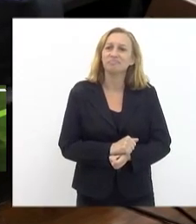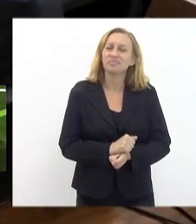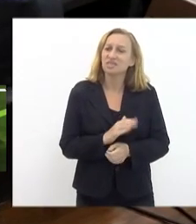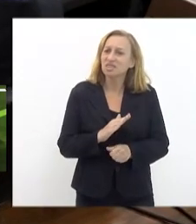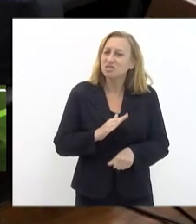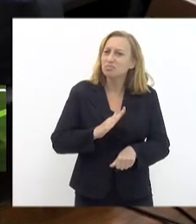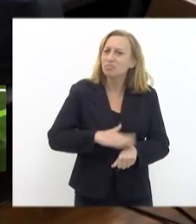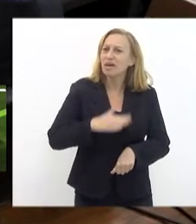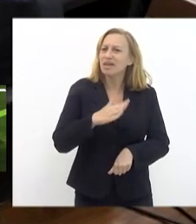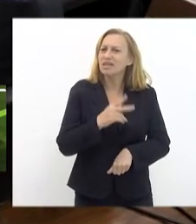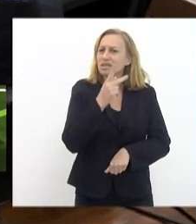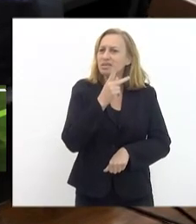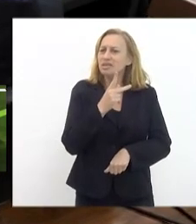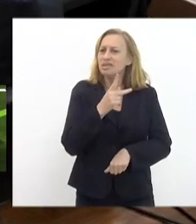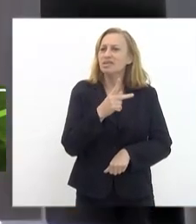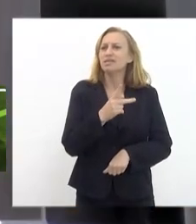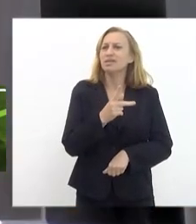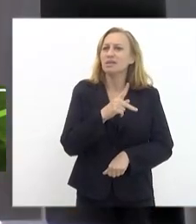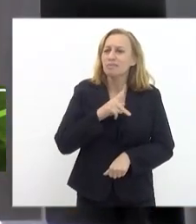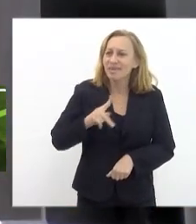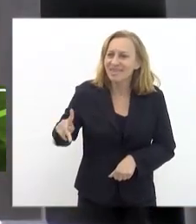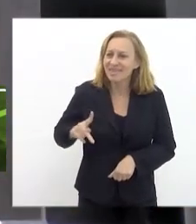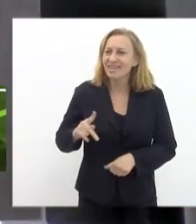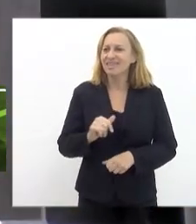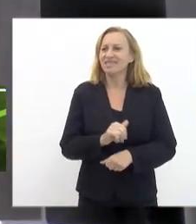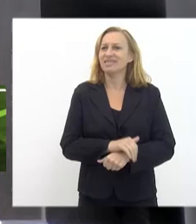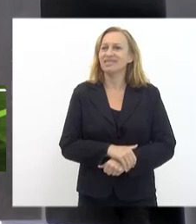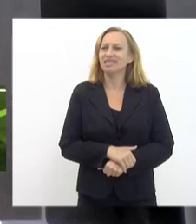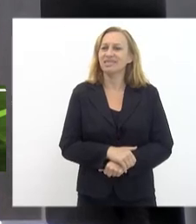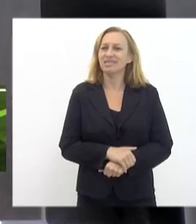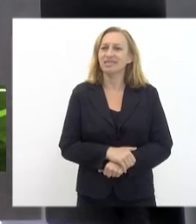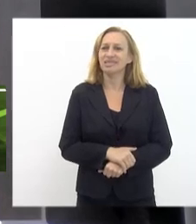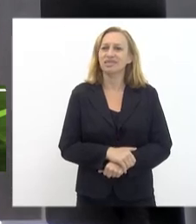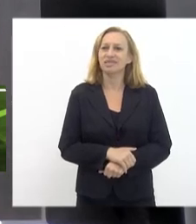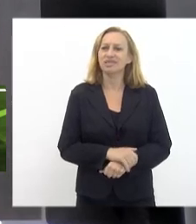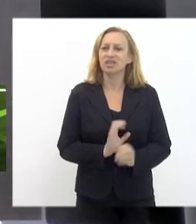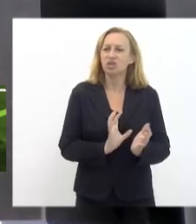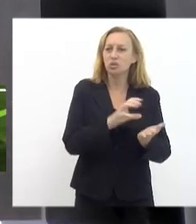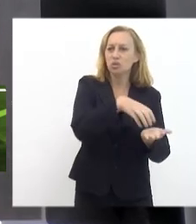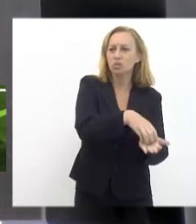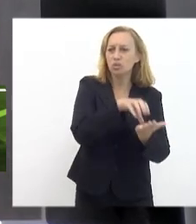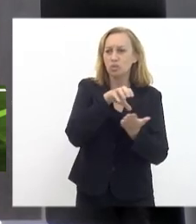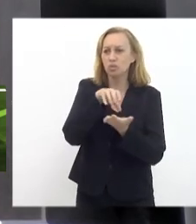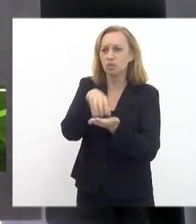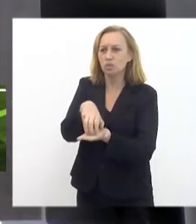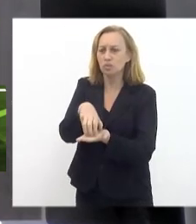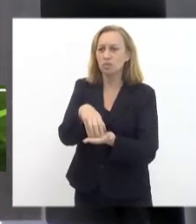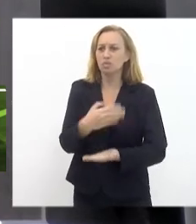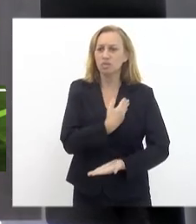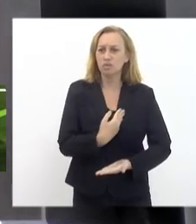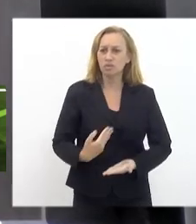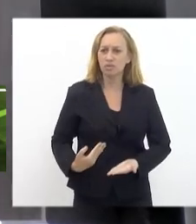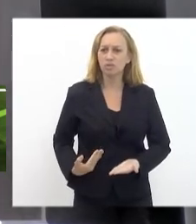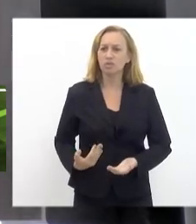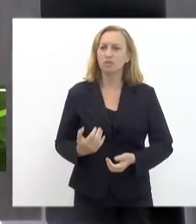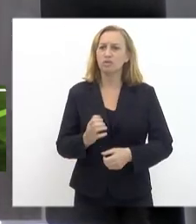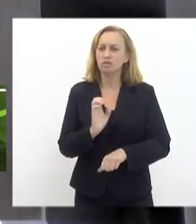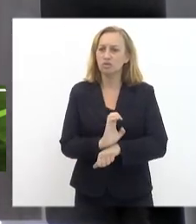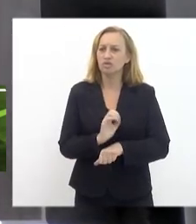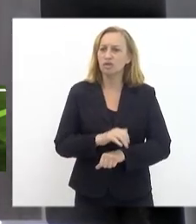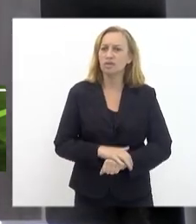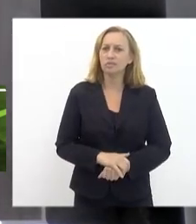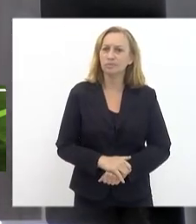demais aí presidentes de de órgãos do estado é